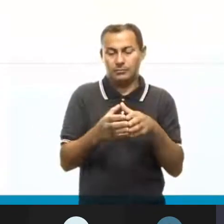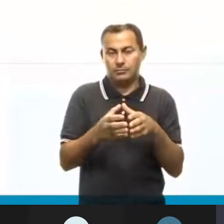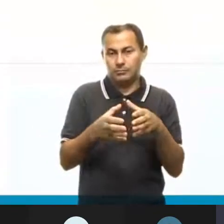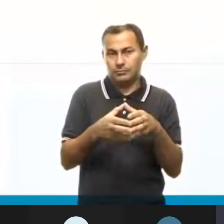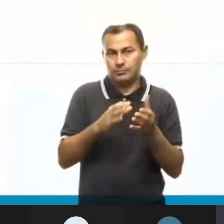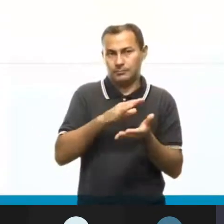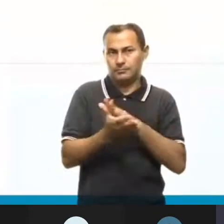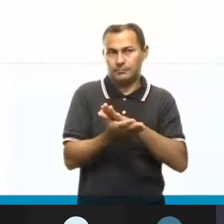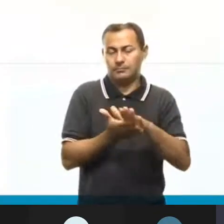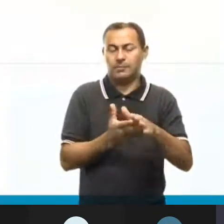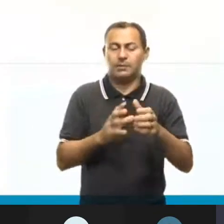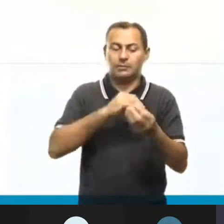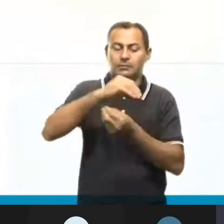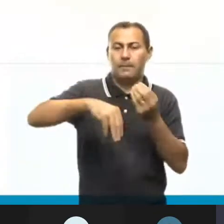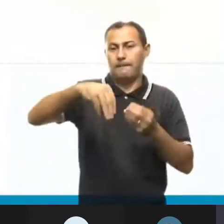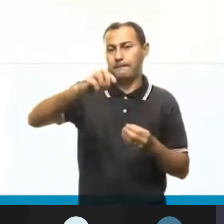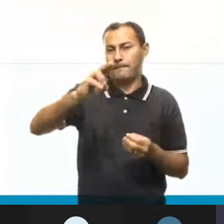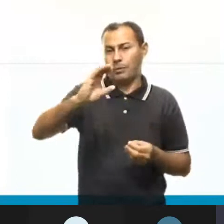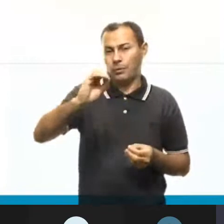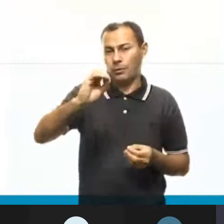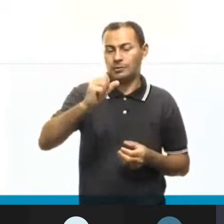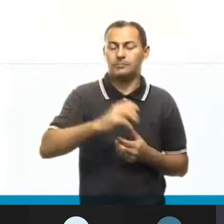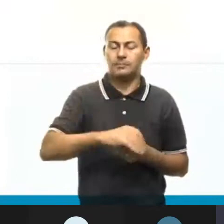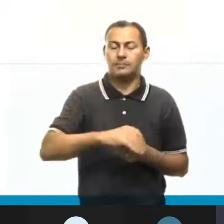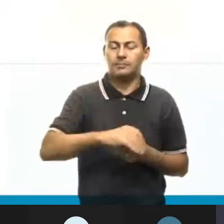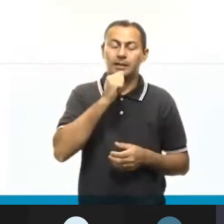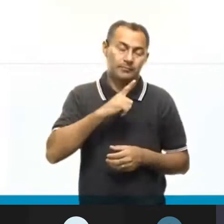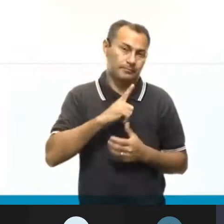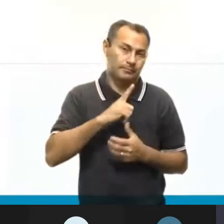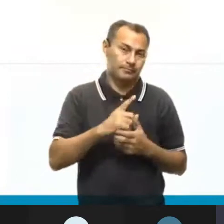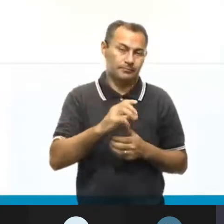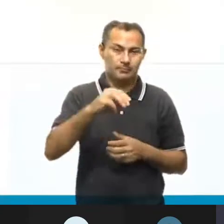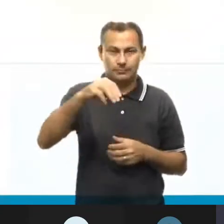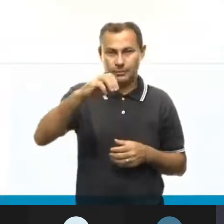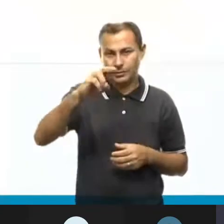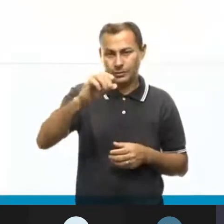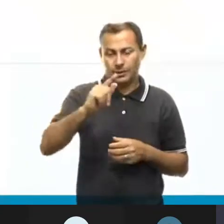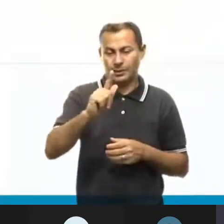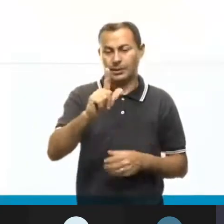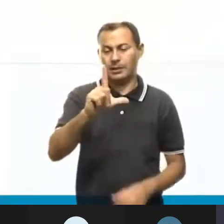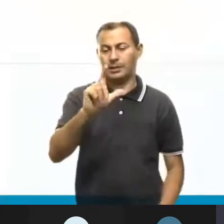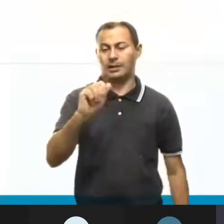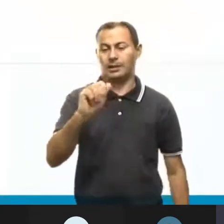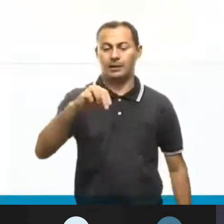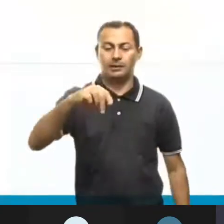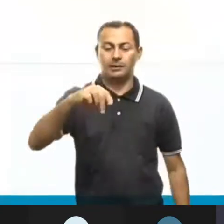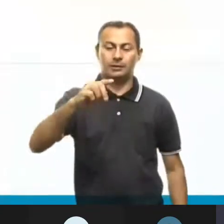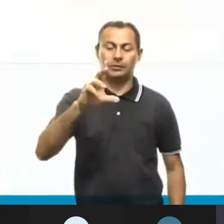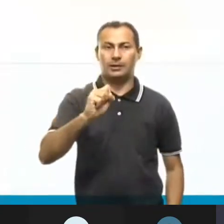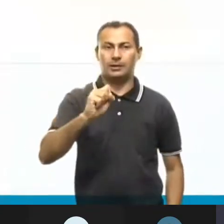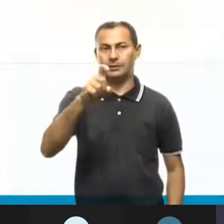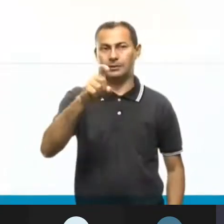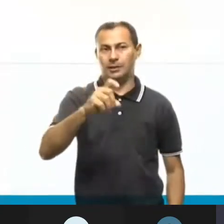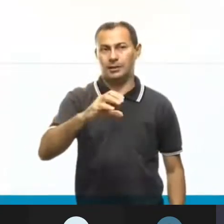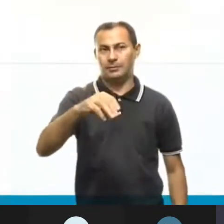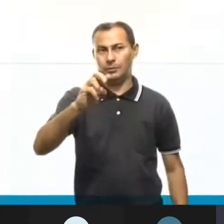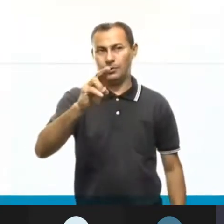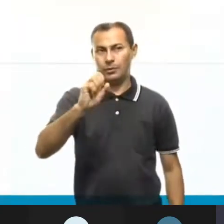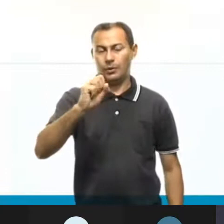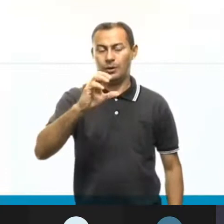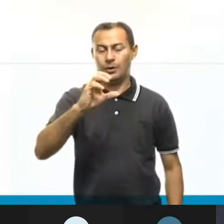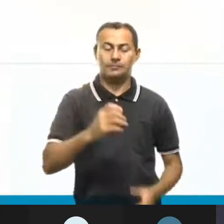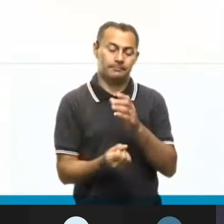aqui envolvendo a mucosa e nós temos a presença das glândulas seromucosas, essas aqui são glândulas seromucosas,